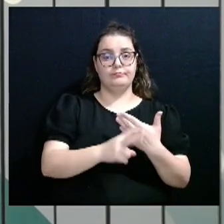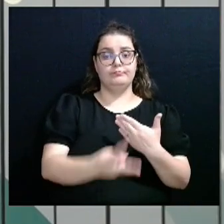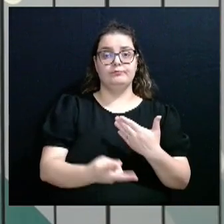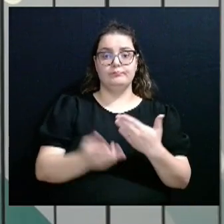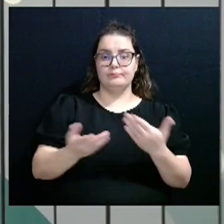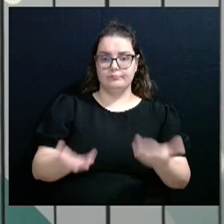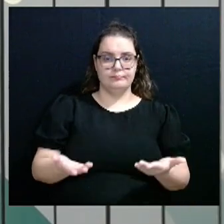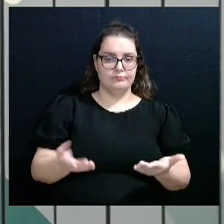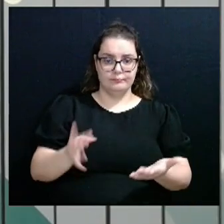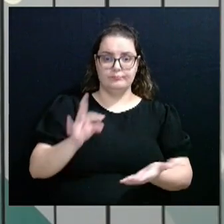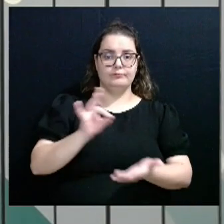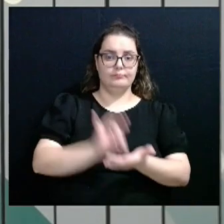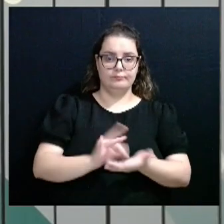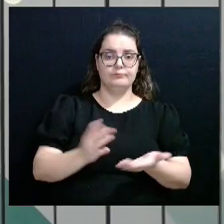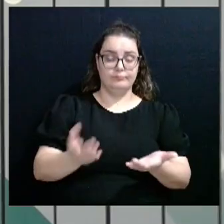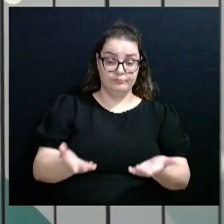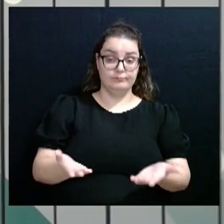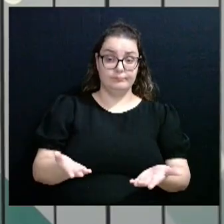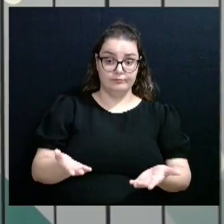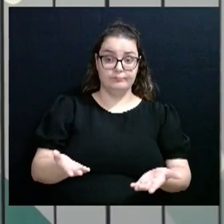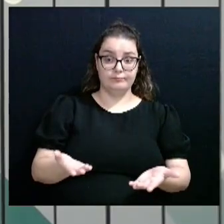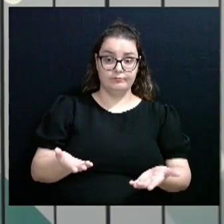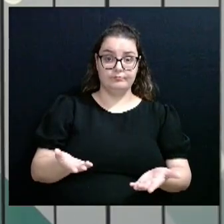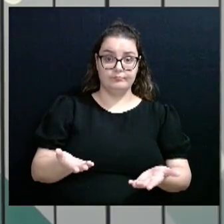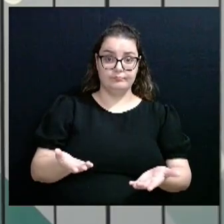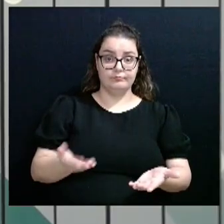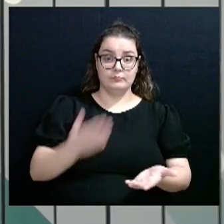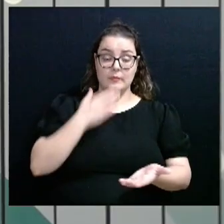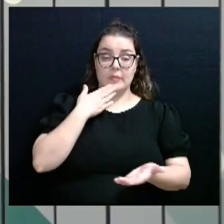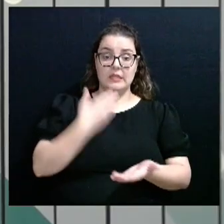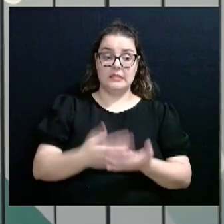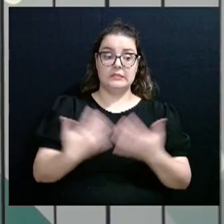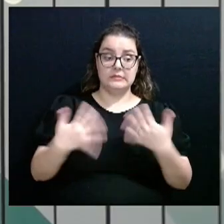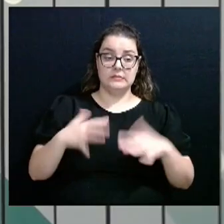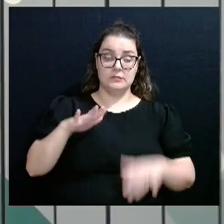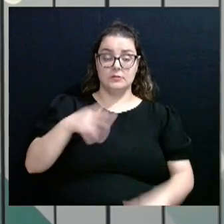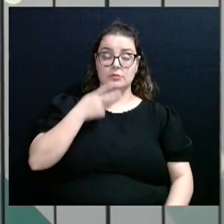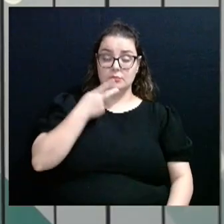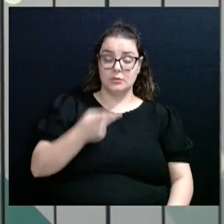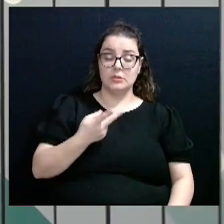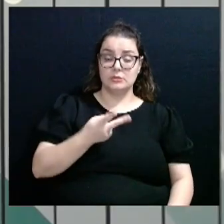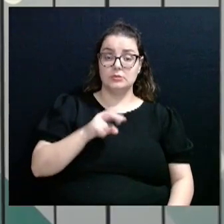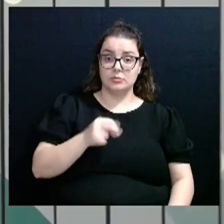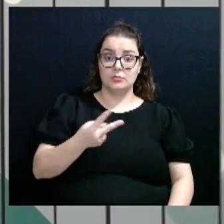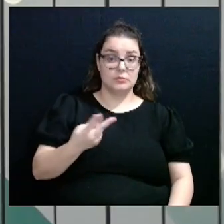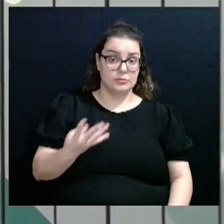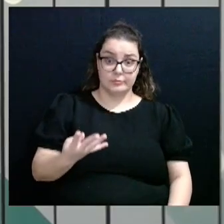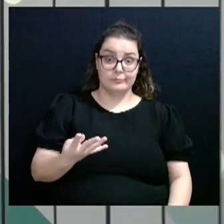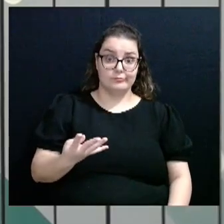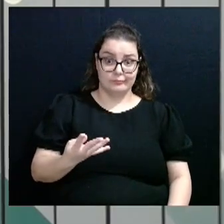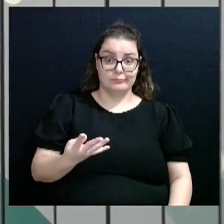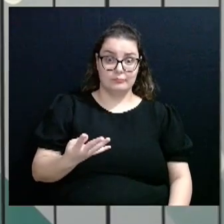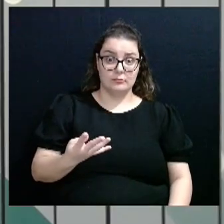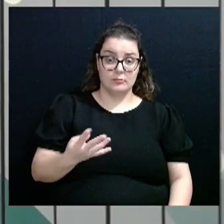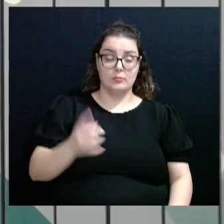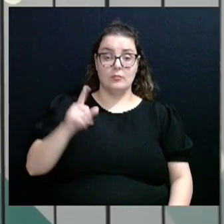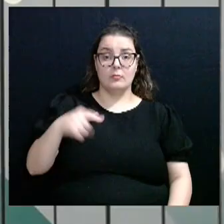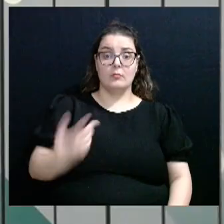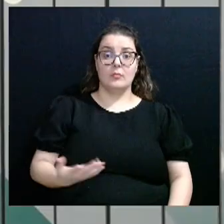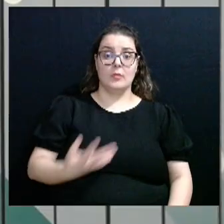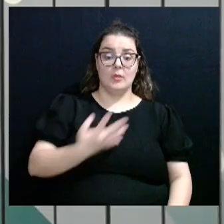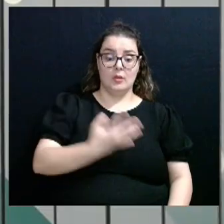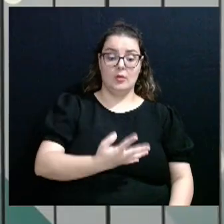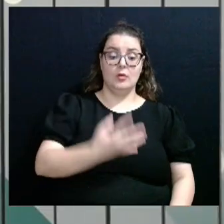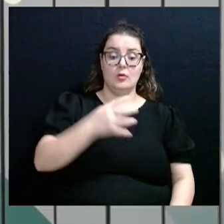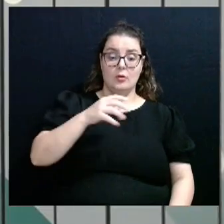verdade, isso. Chega a dar um susto quando a gente fala. Em 2024, o equivalente a 48